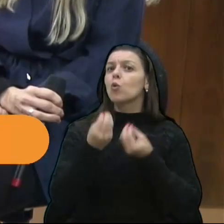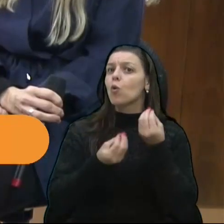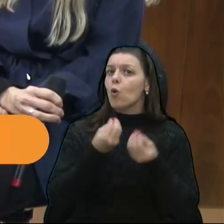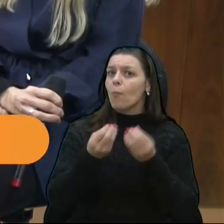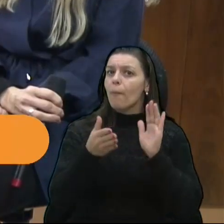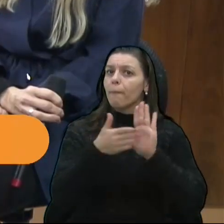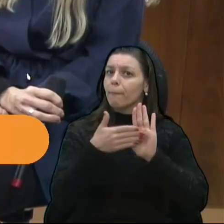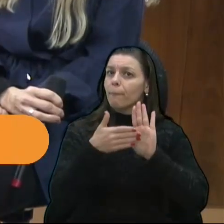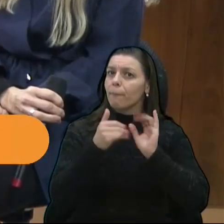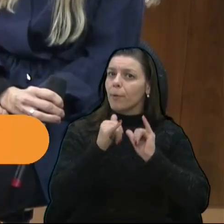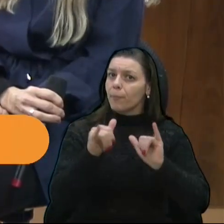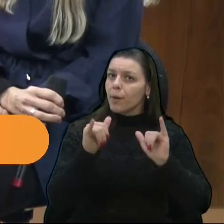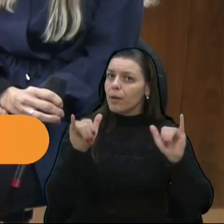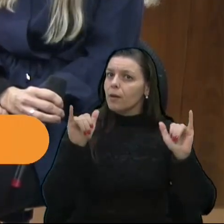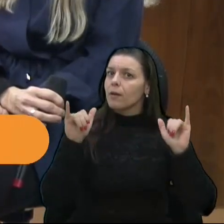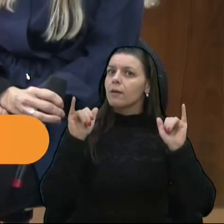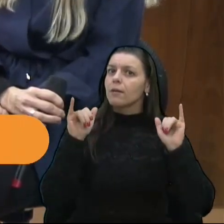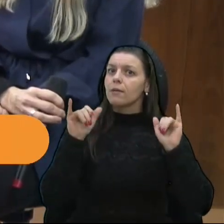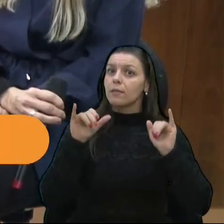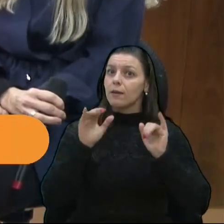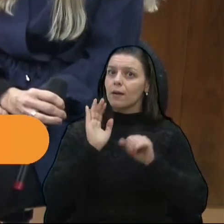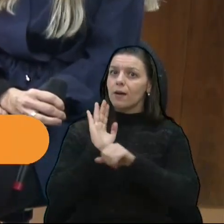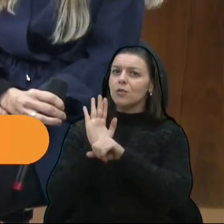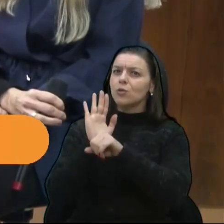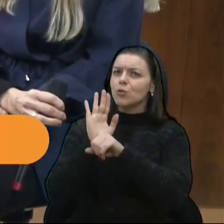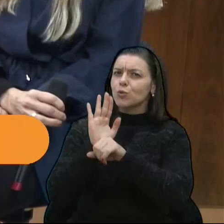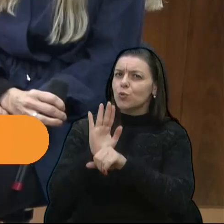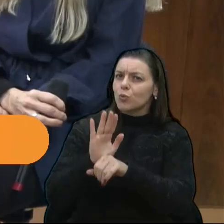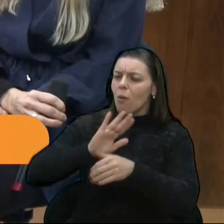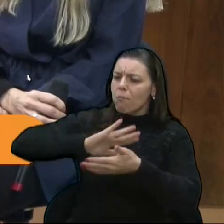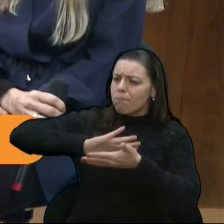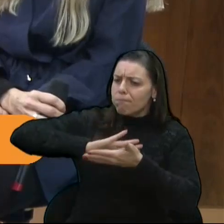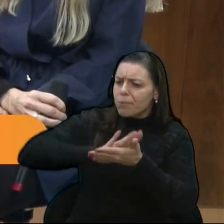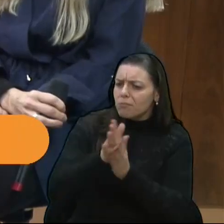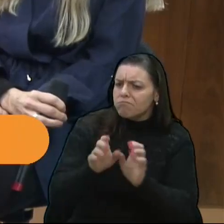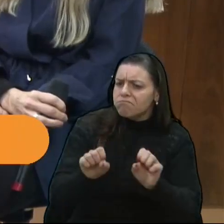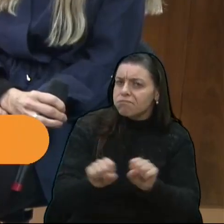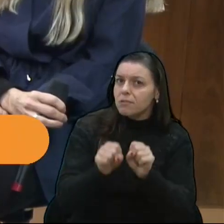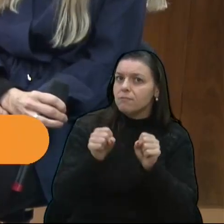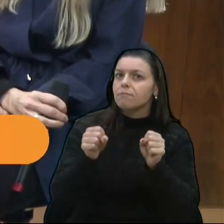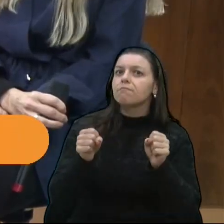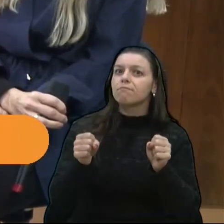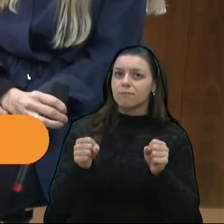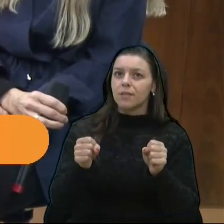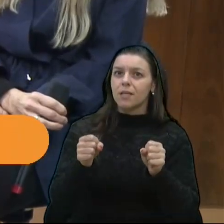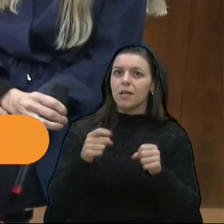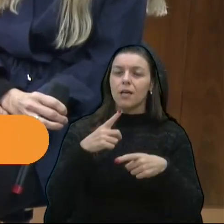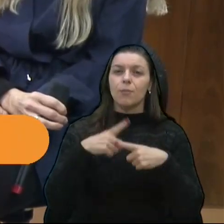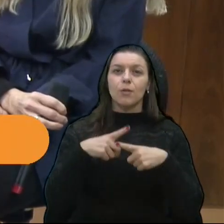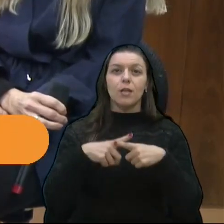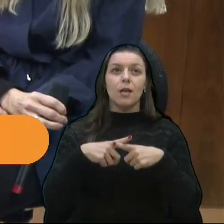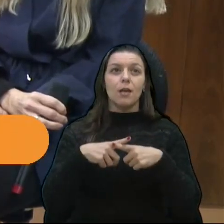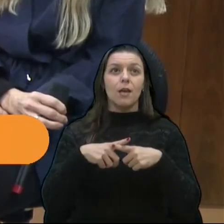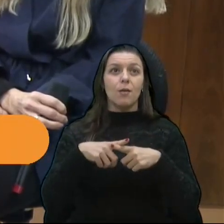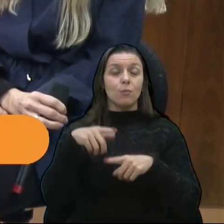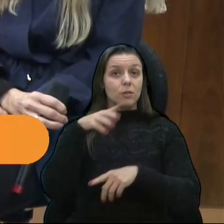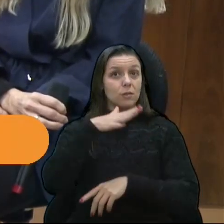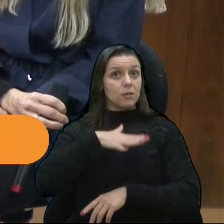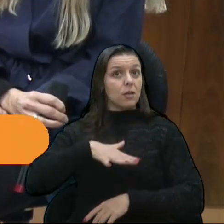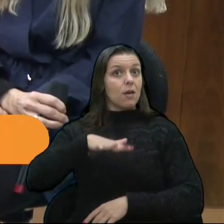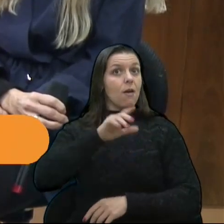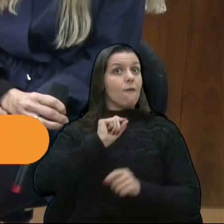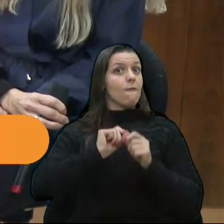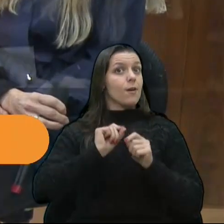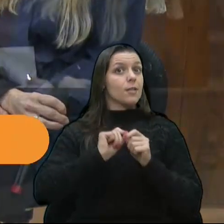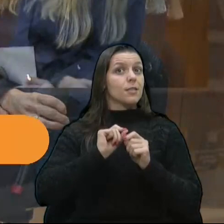propaganda, ela ajuda a quebrar preconceitos, Vânia. Acho que por esse viés também a gente pode